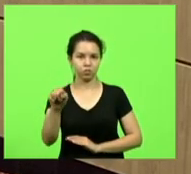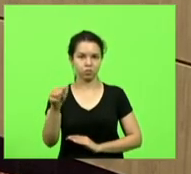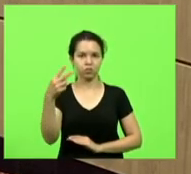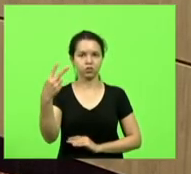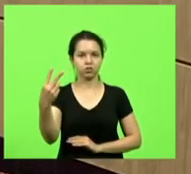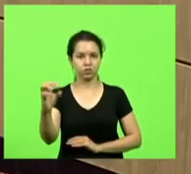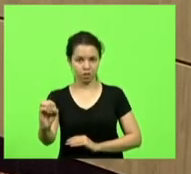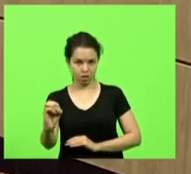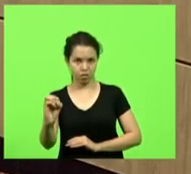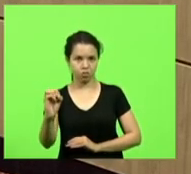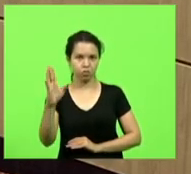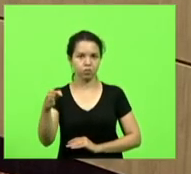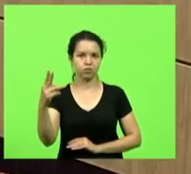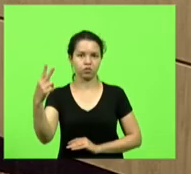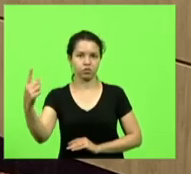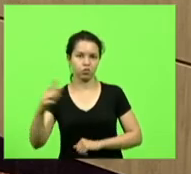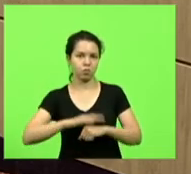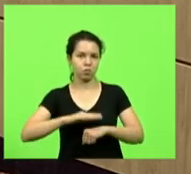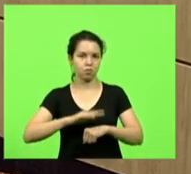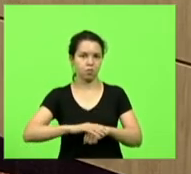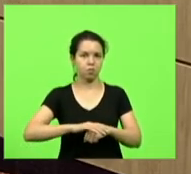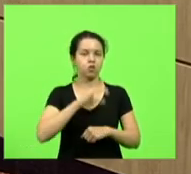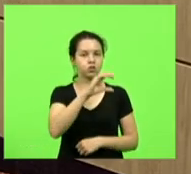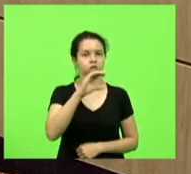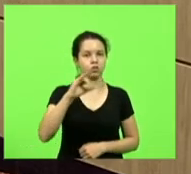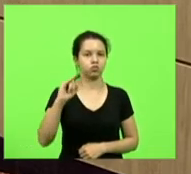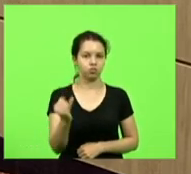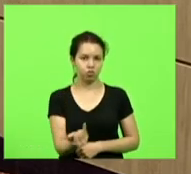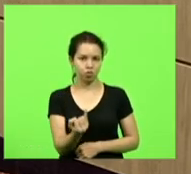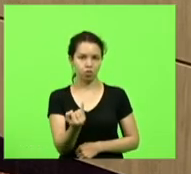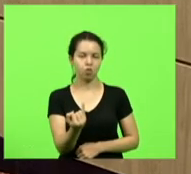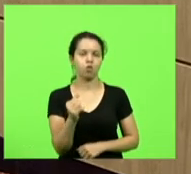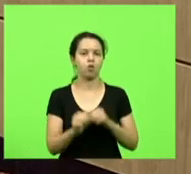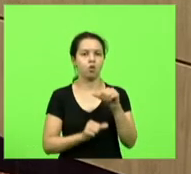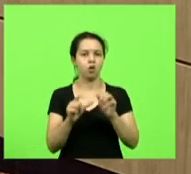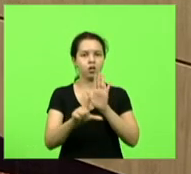212.0/2021, autor Comissão de Constituição e Justiça, revoga a lei